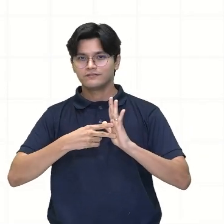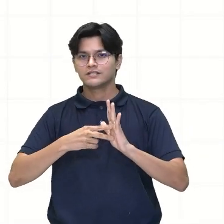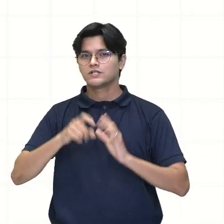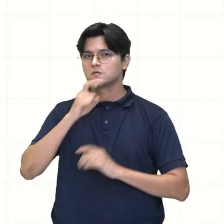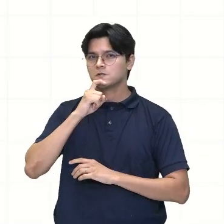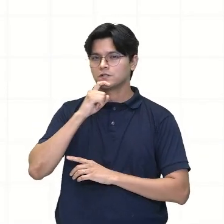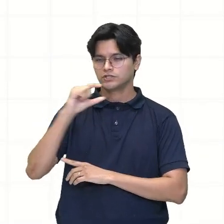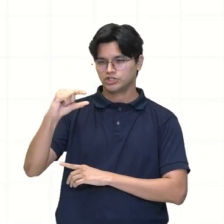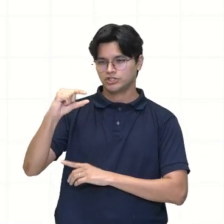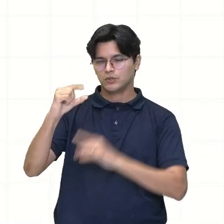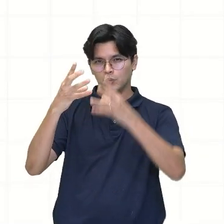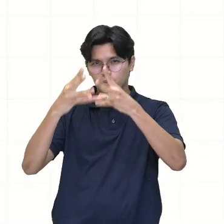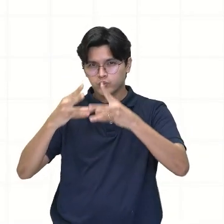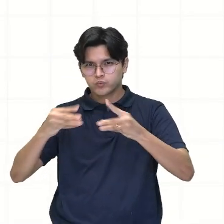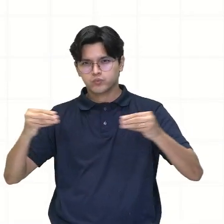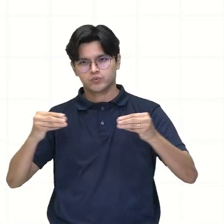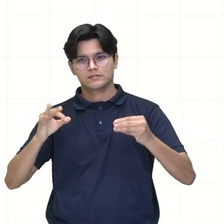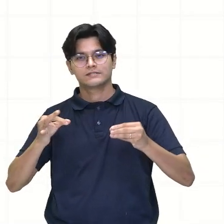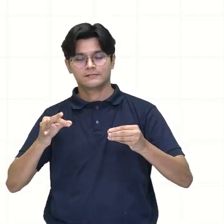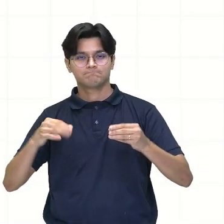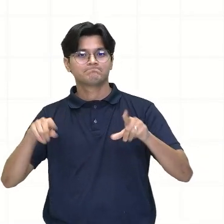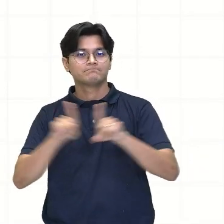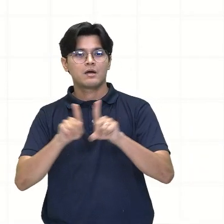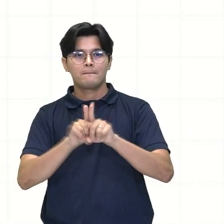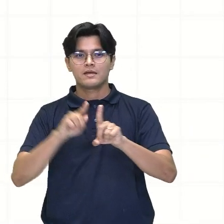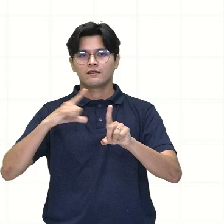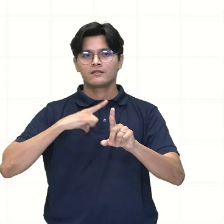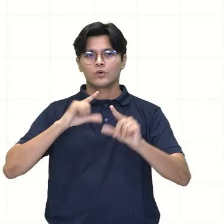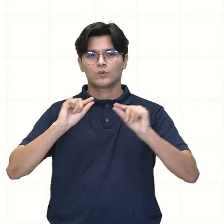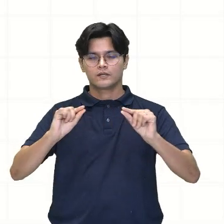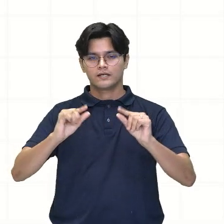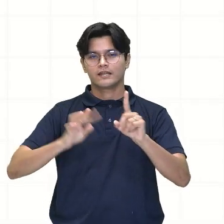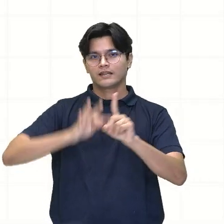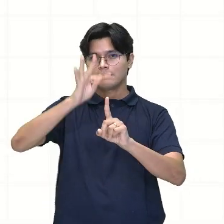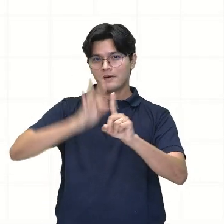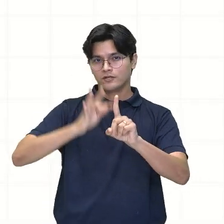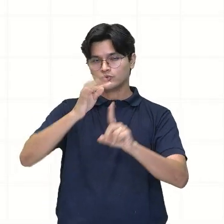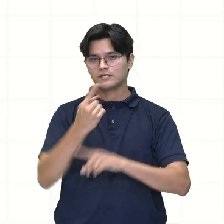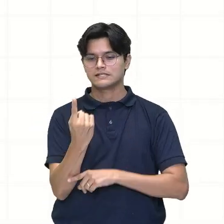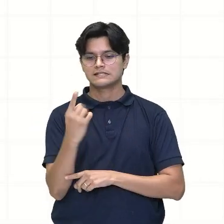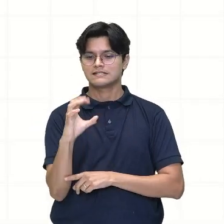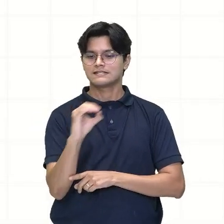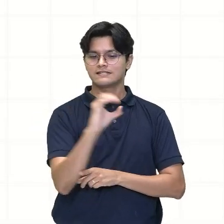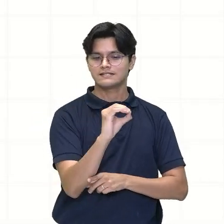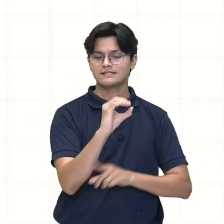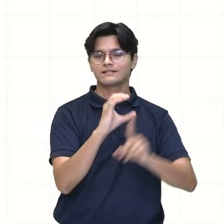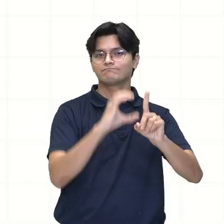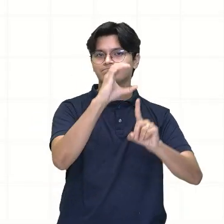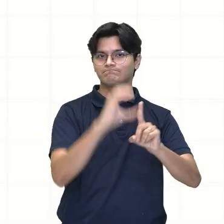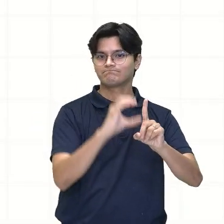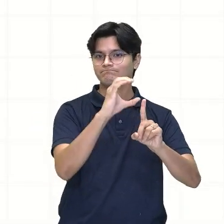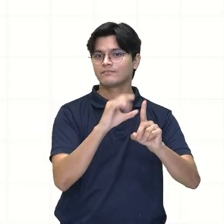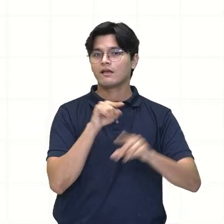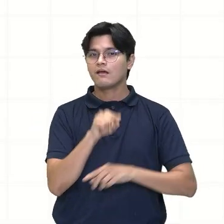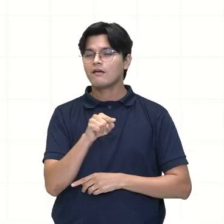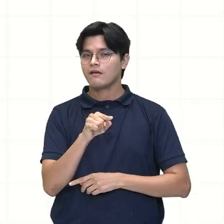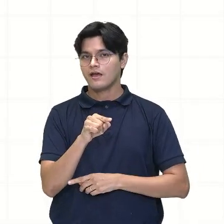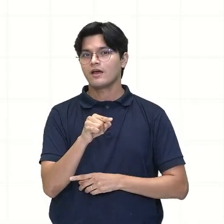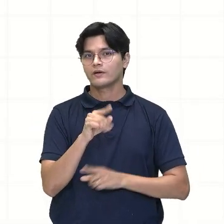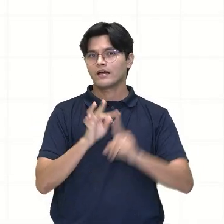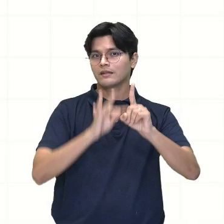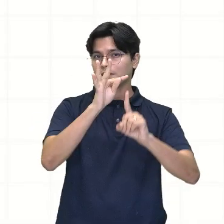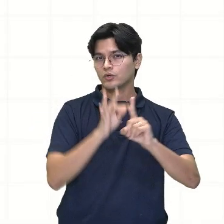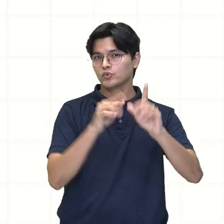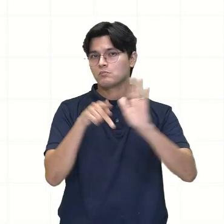derretendo. E temos aqui a nossa temperatura de 100 graus Celsius, que é a temperatura da água quando